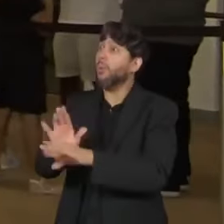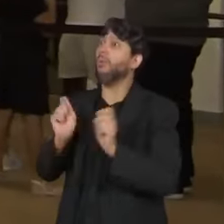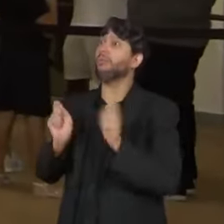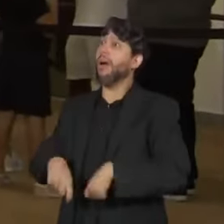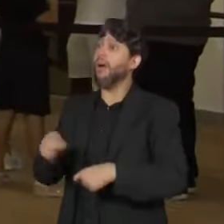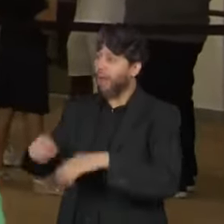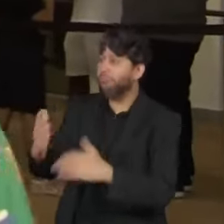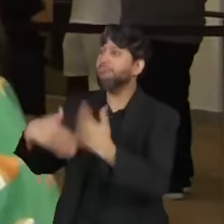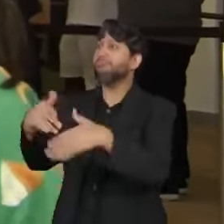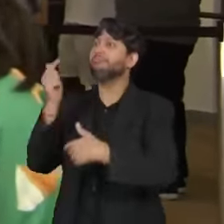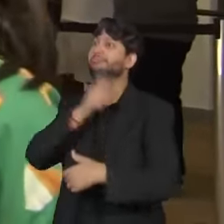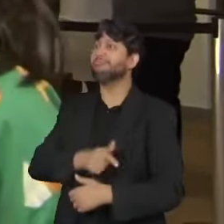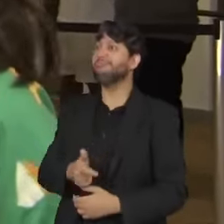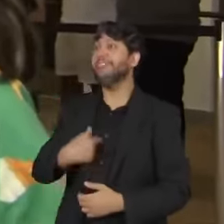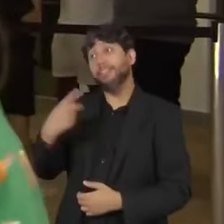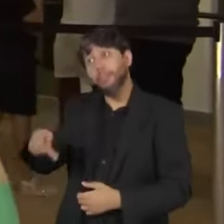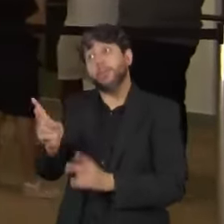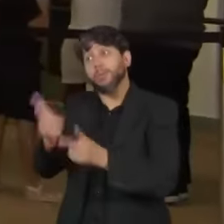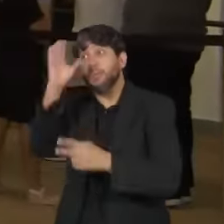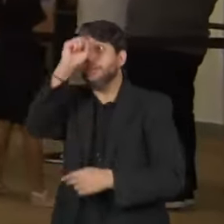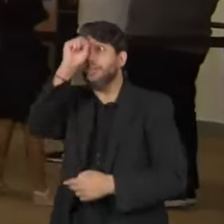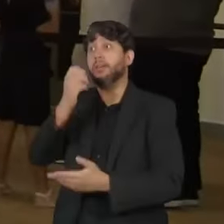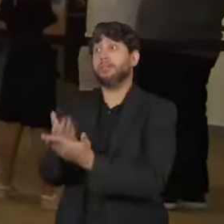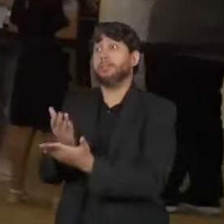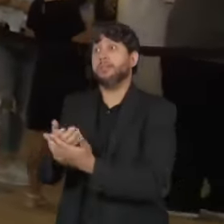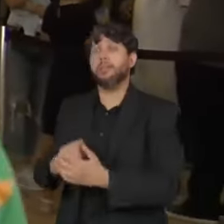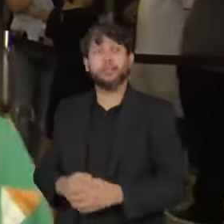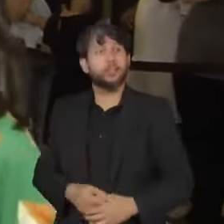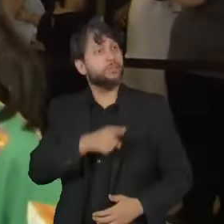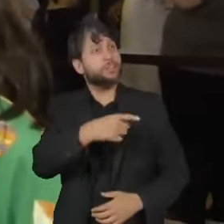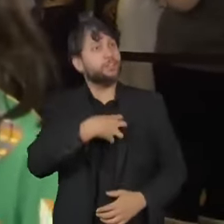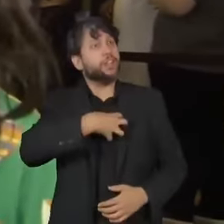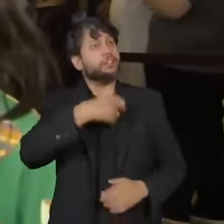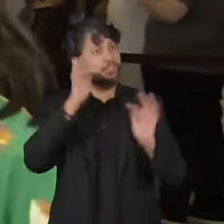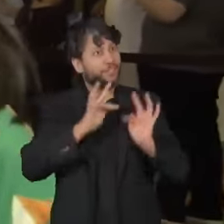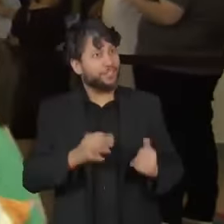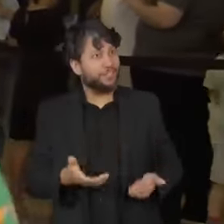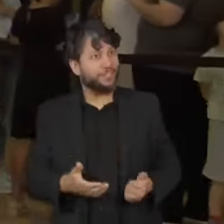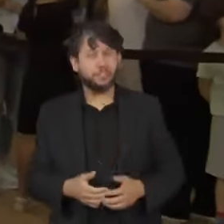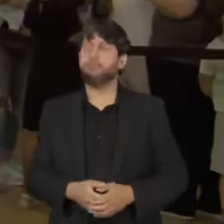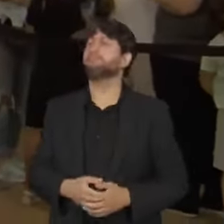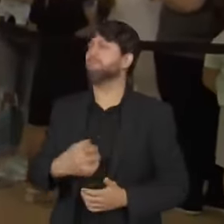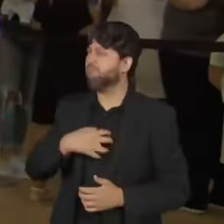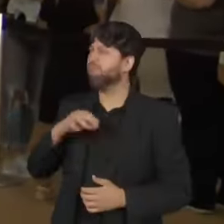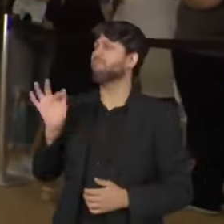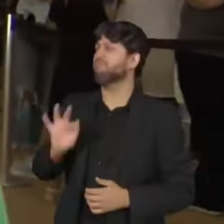conseguirem fazer e aprenderem. Então você está se sentindo feliz hoje? Muito.